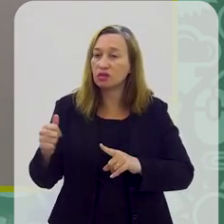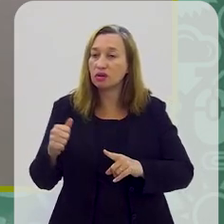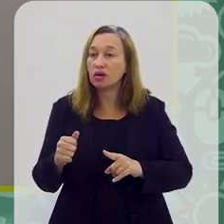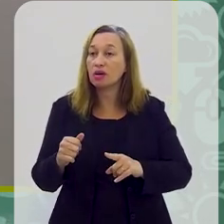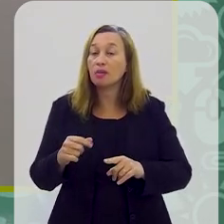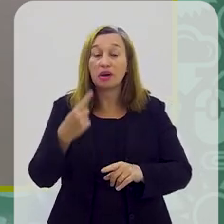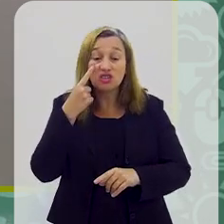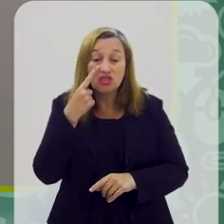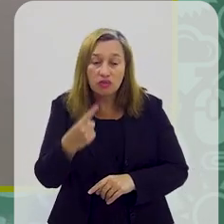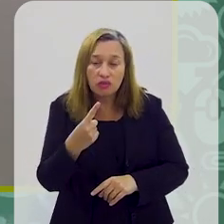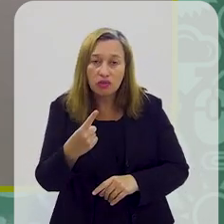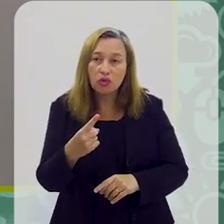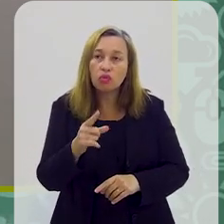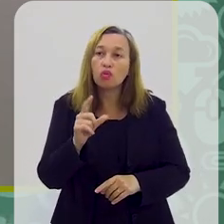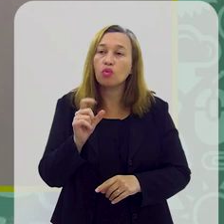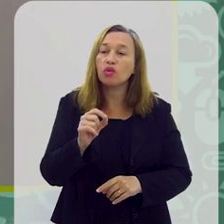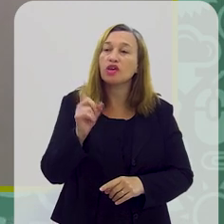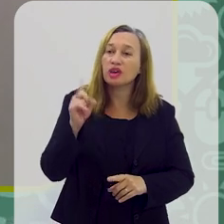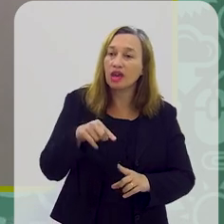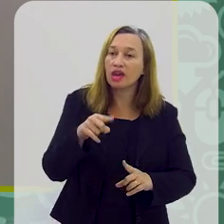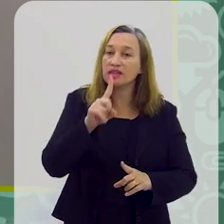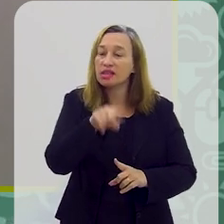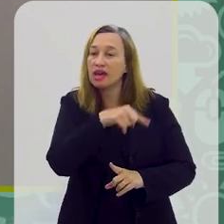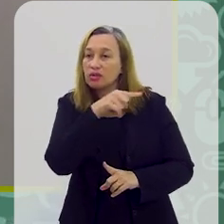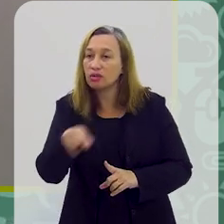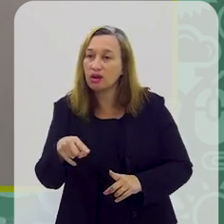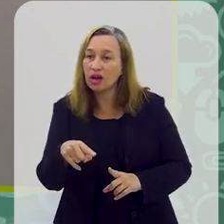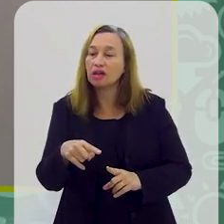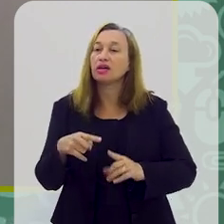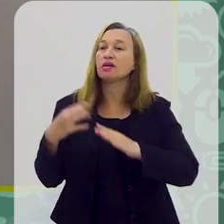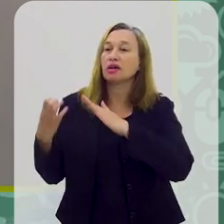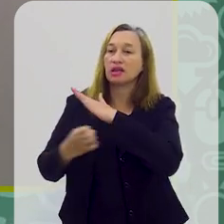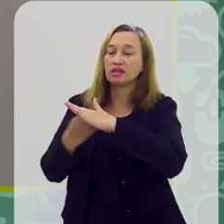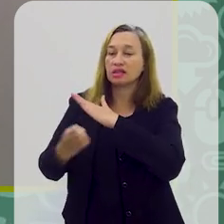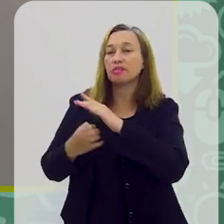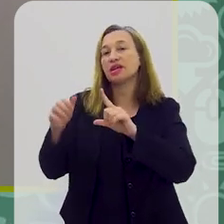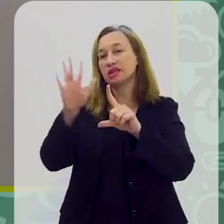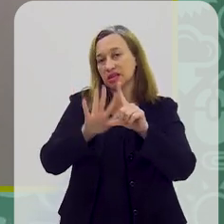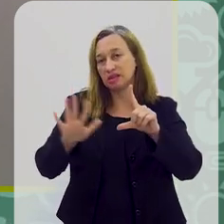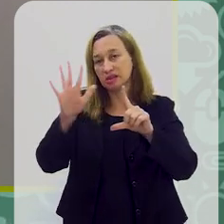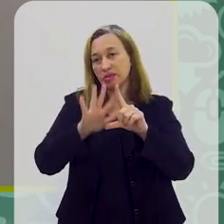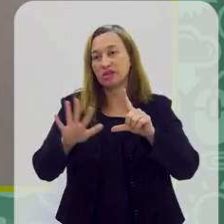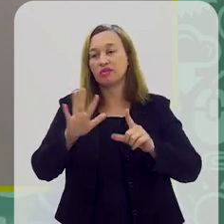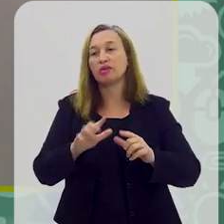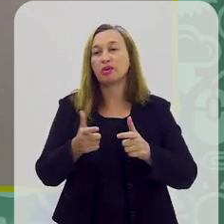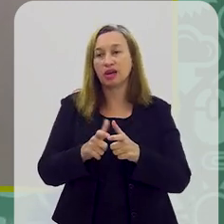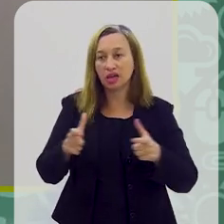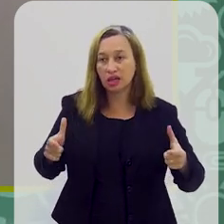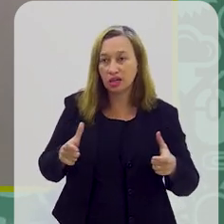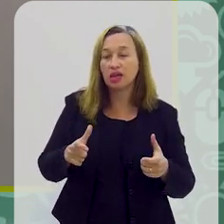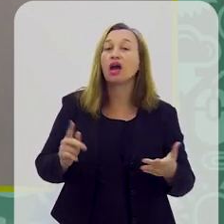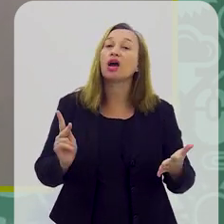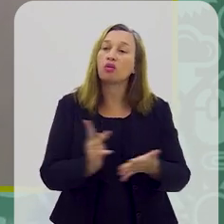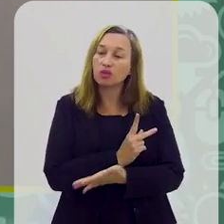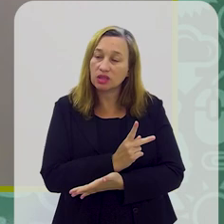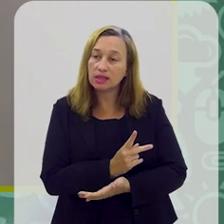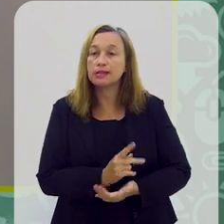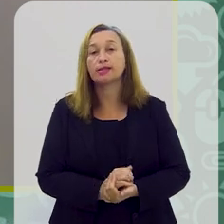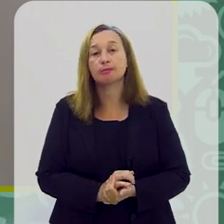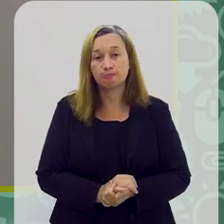gente viu o que é ser censurado, tá, por essas grandes plataformas.